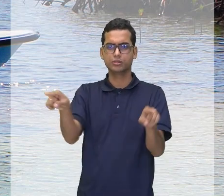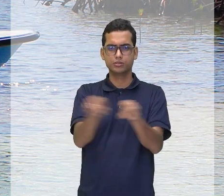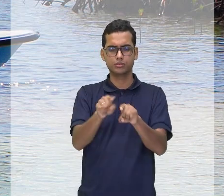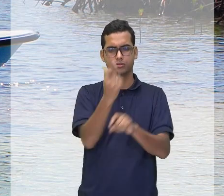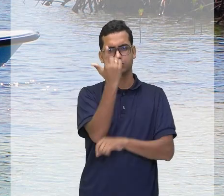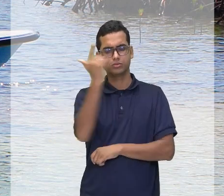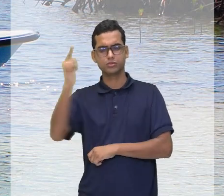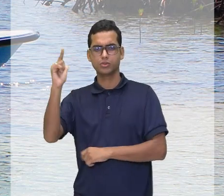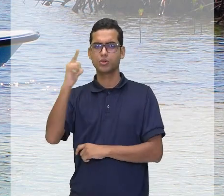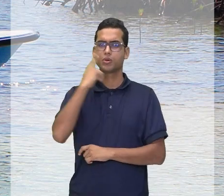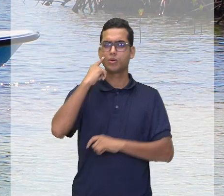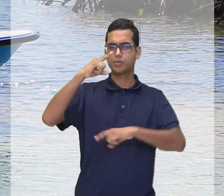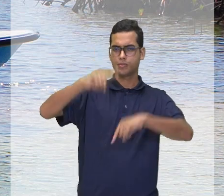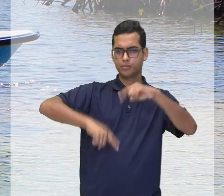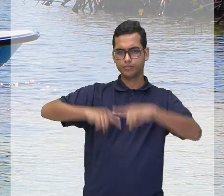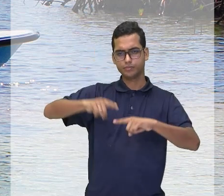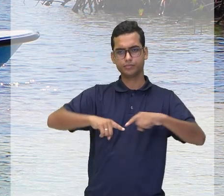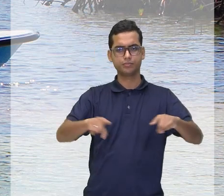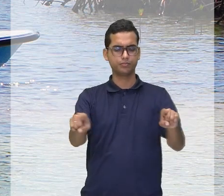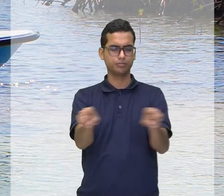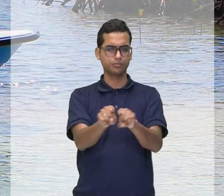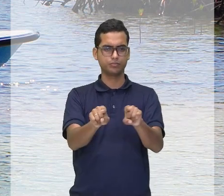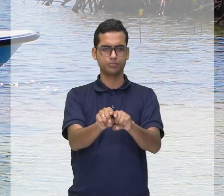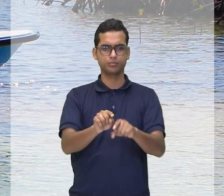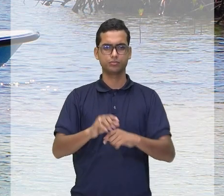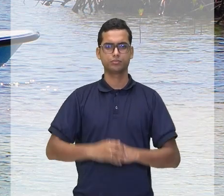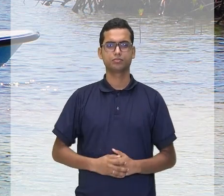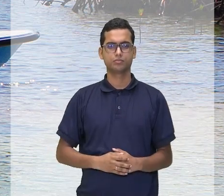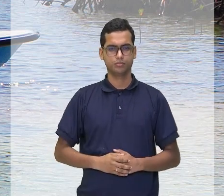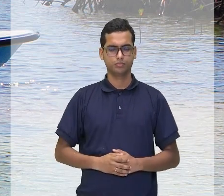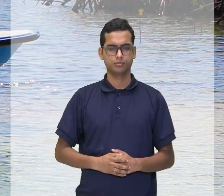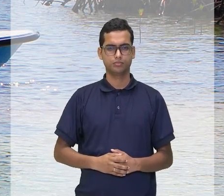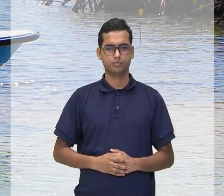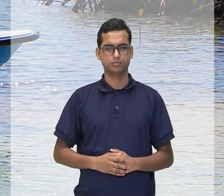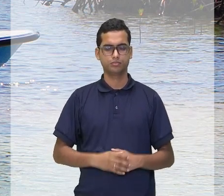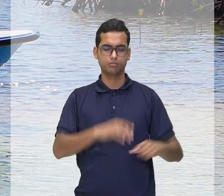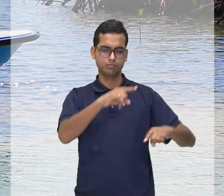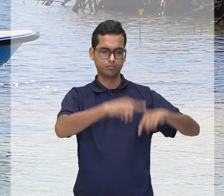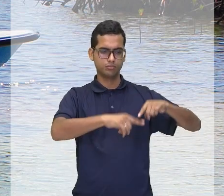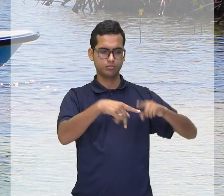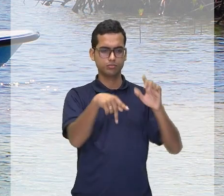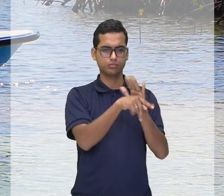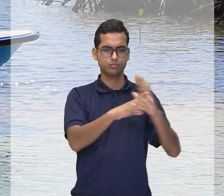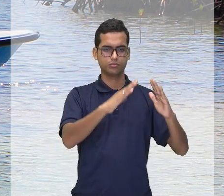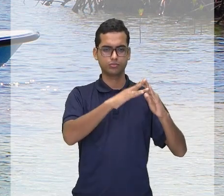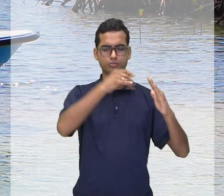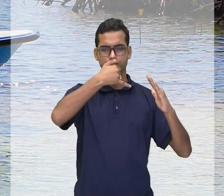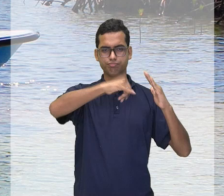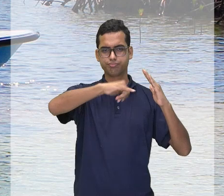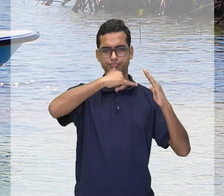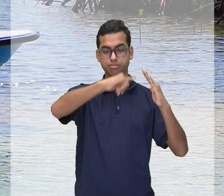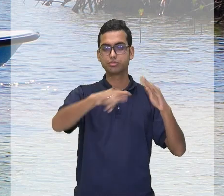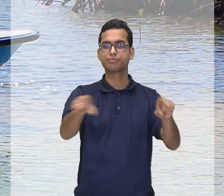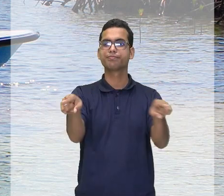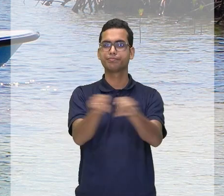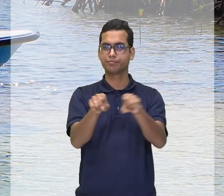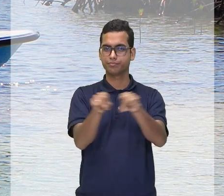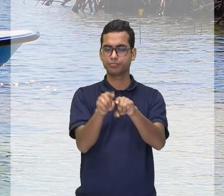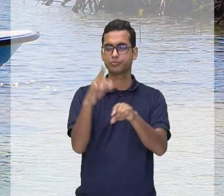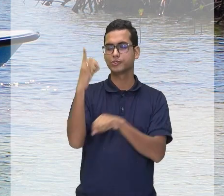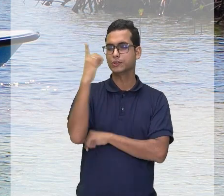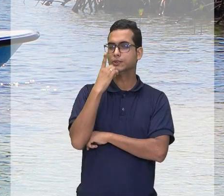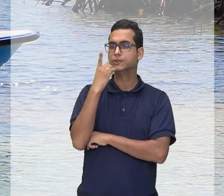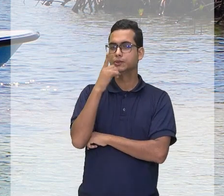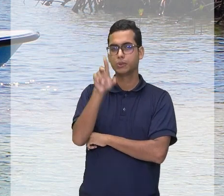né, equipamentos e eletrodomésticos também do nosso dia a dia. Nós temos o uso